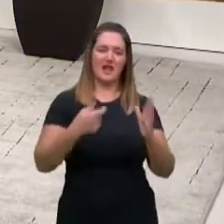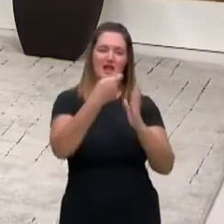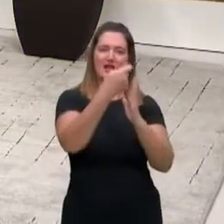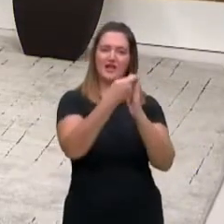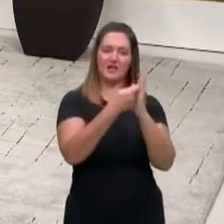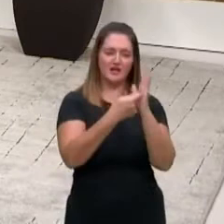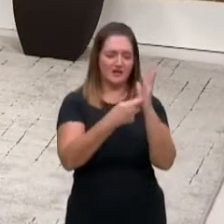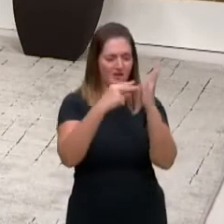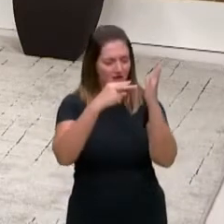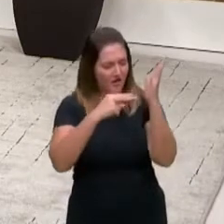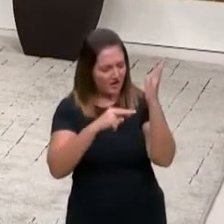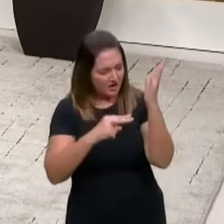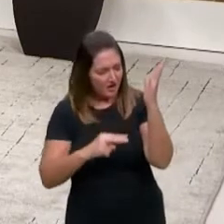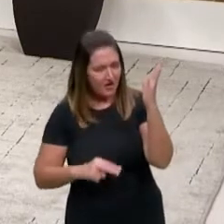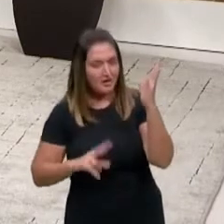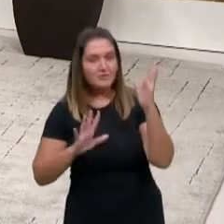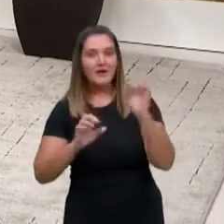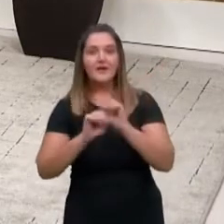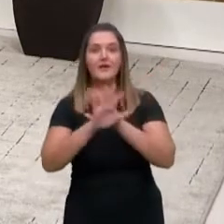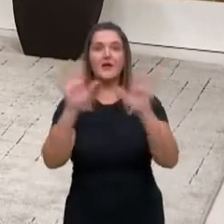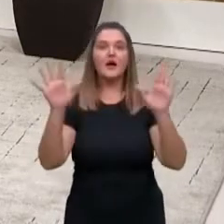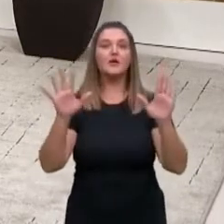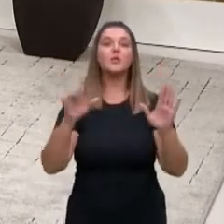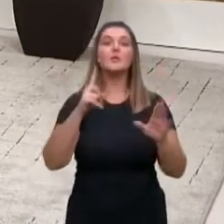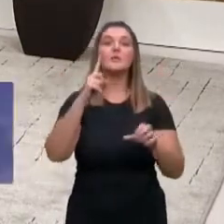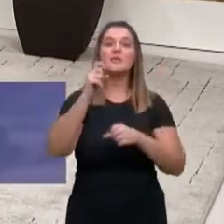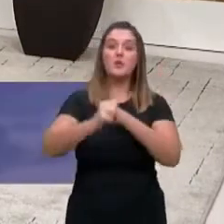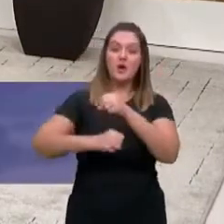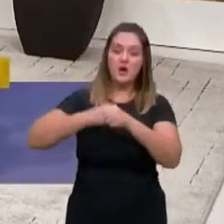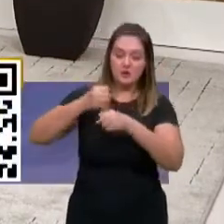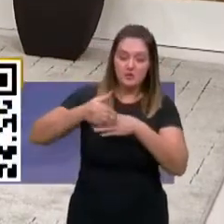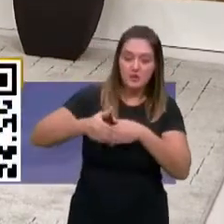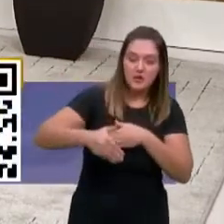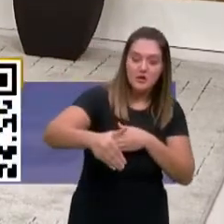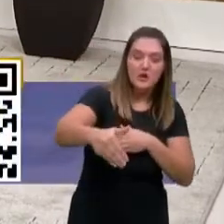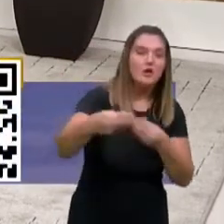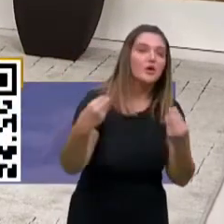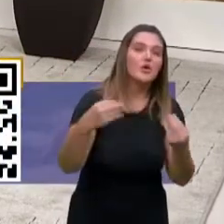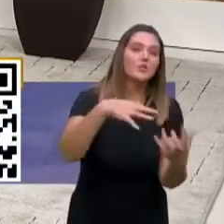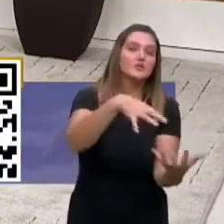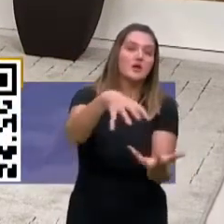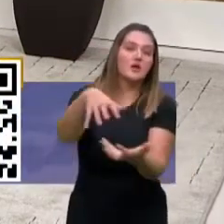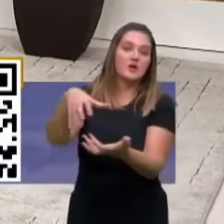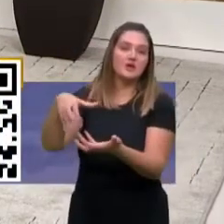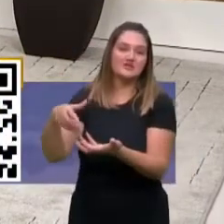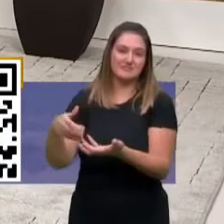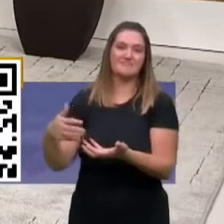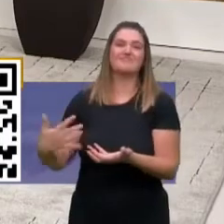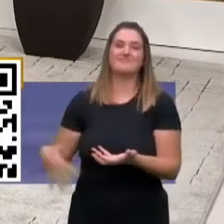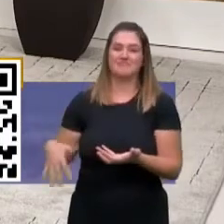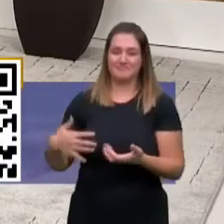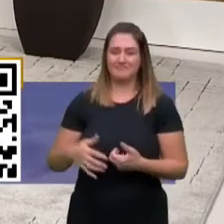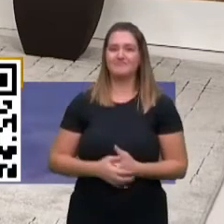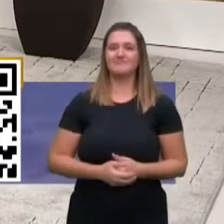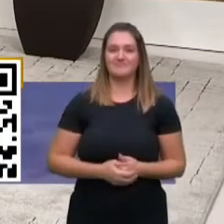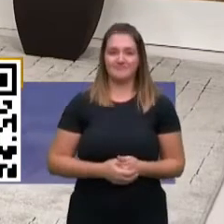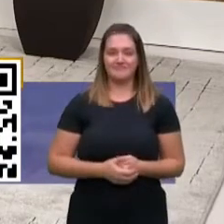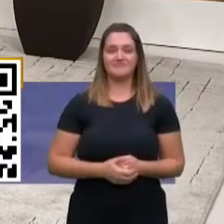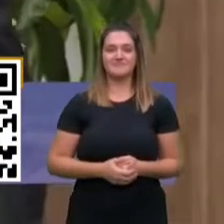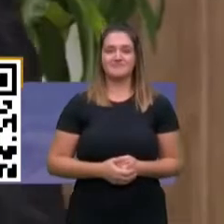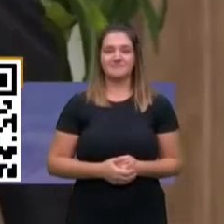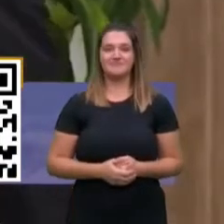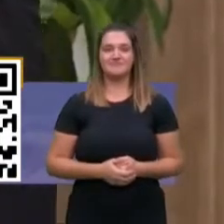leitura contundente, esclarecedora, mostrando a condição da terra durante o milênio. É impressionante isso, você não